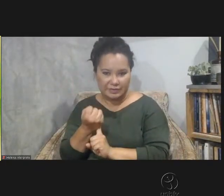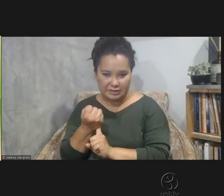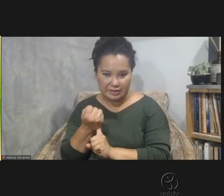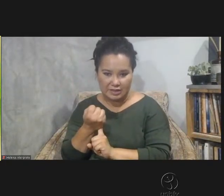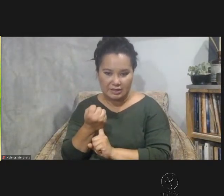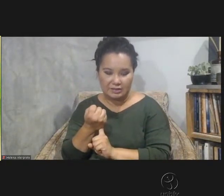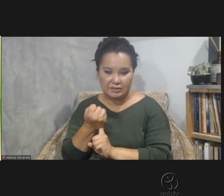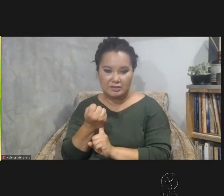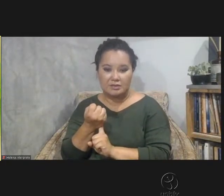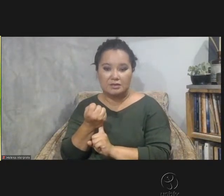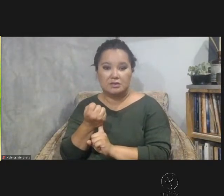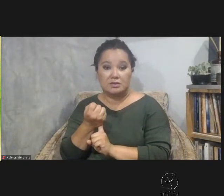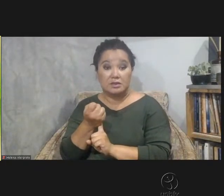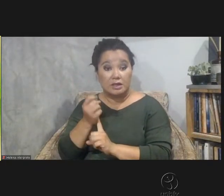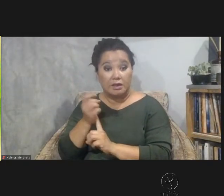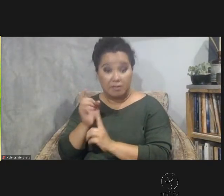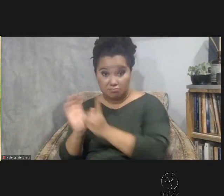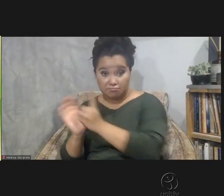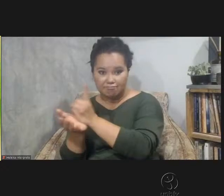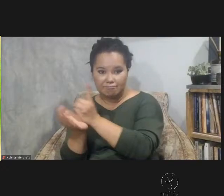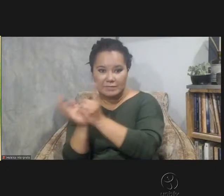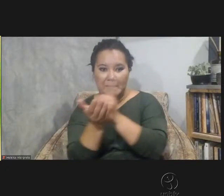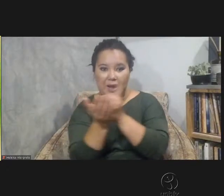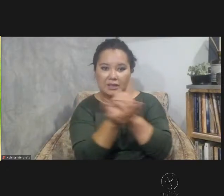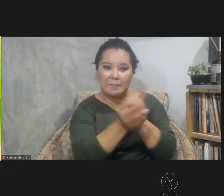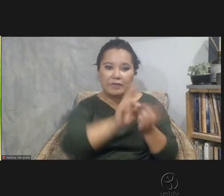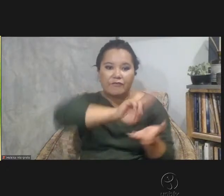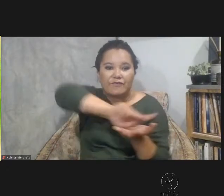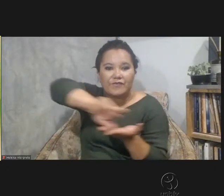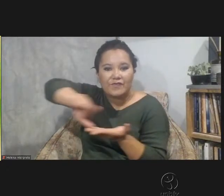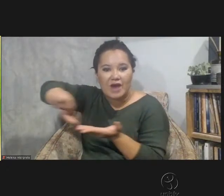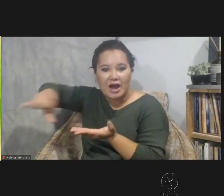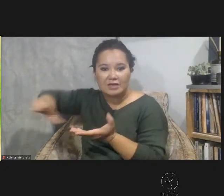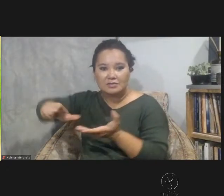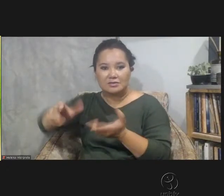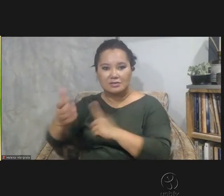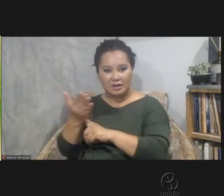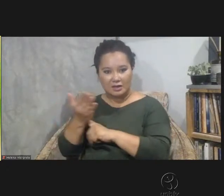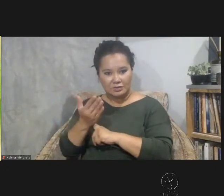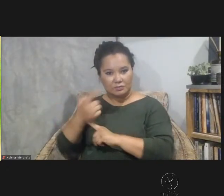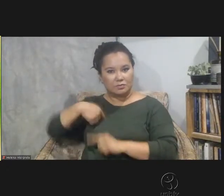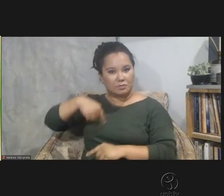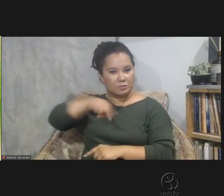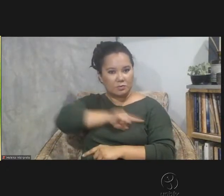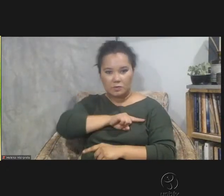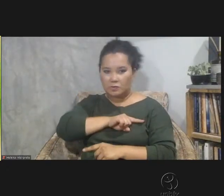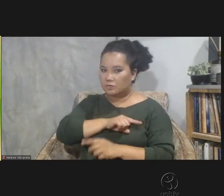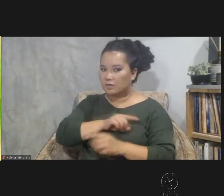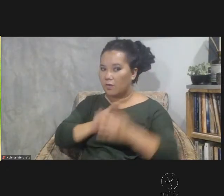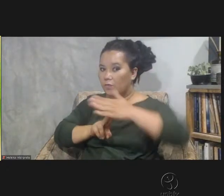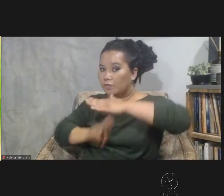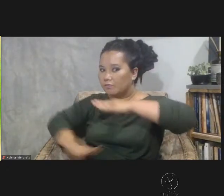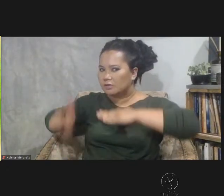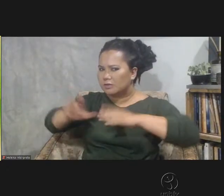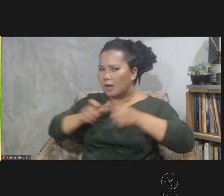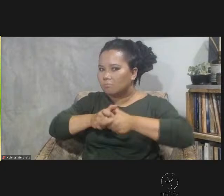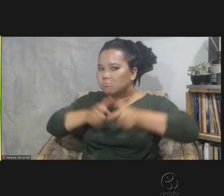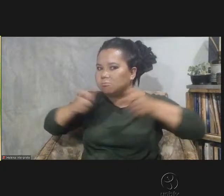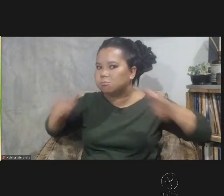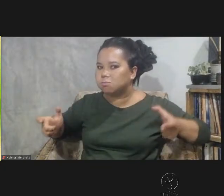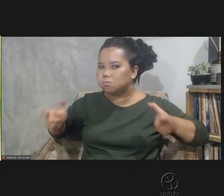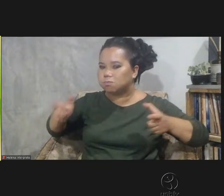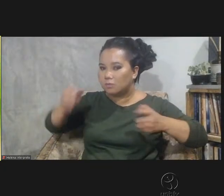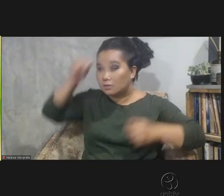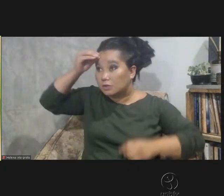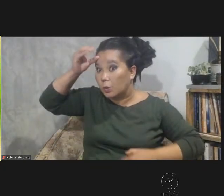Isso enriqueceu enormemente o cabedal intelectual e cultural e,